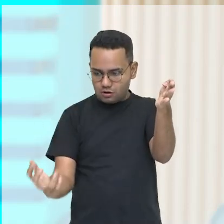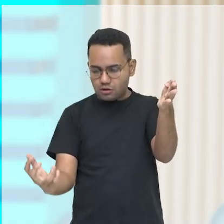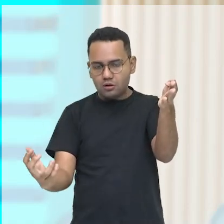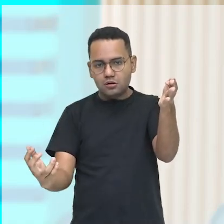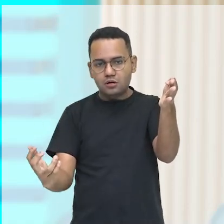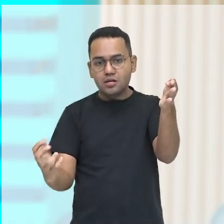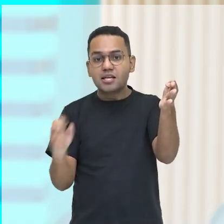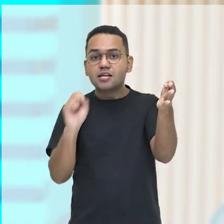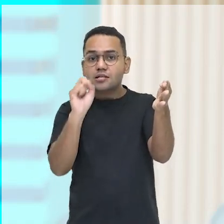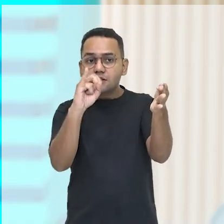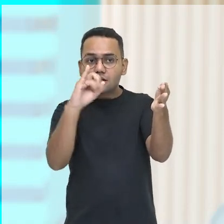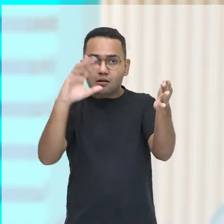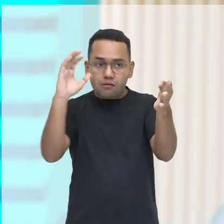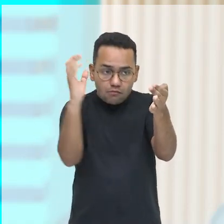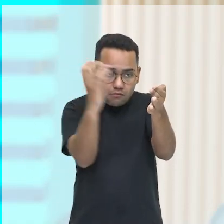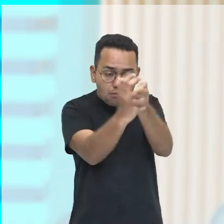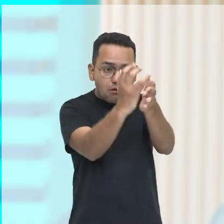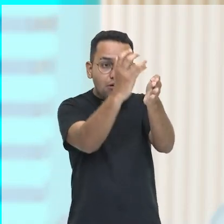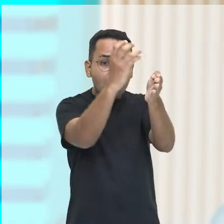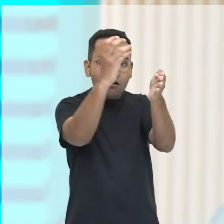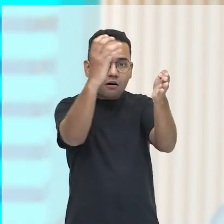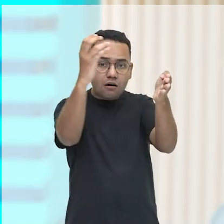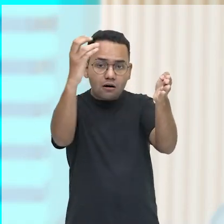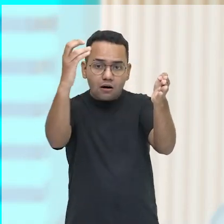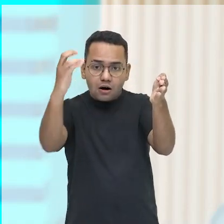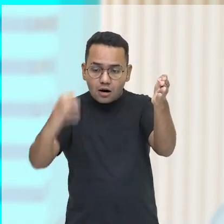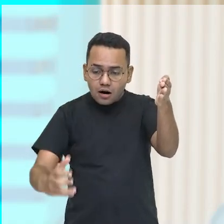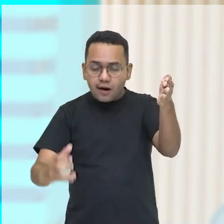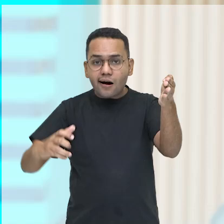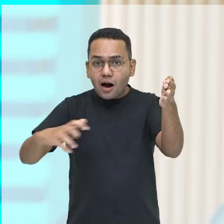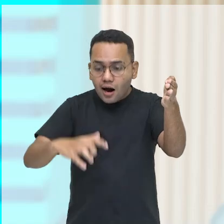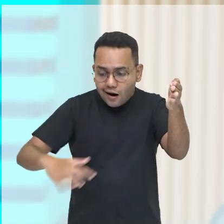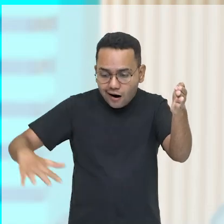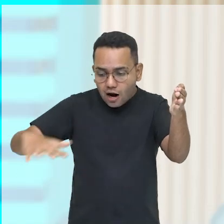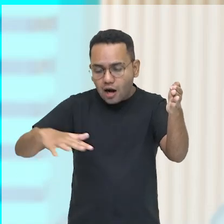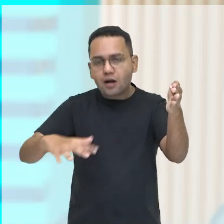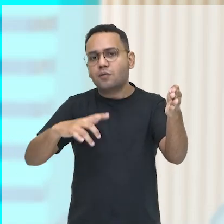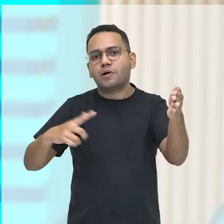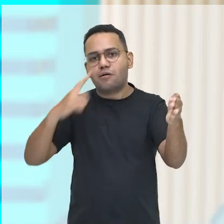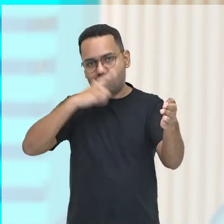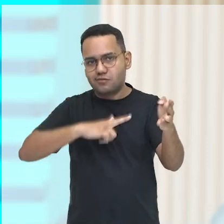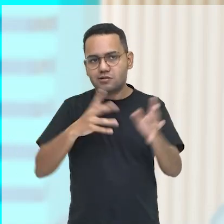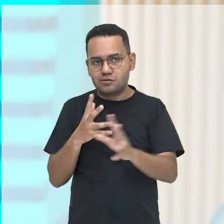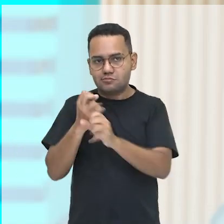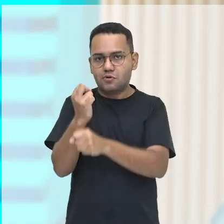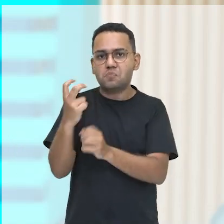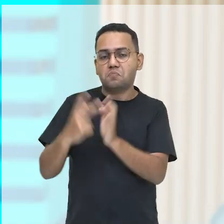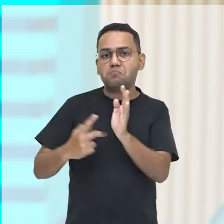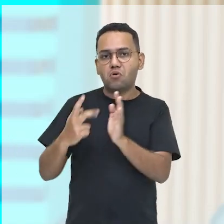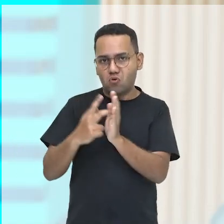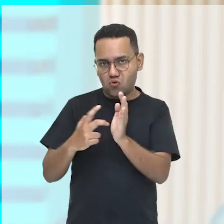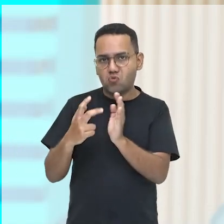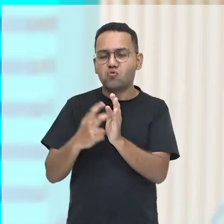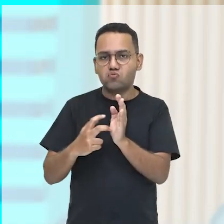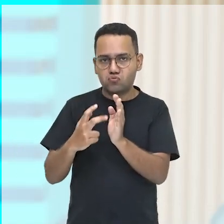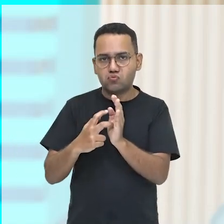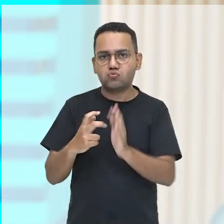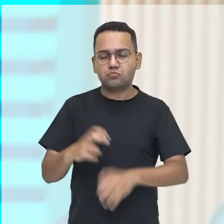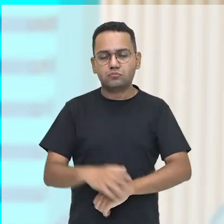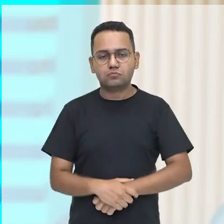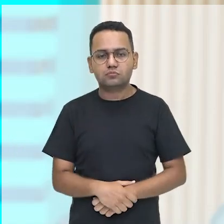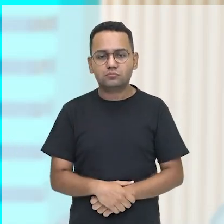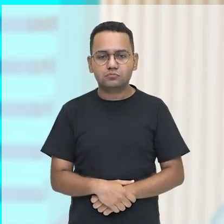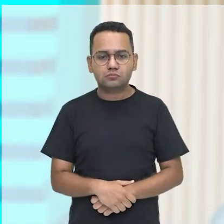Nesse movimento que ela volta, ela tem que cair no chão para poder fazer pontos para a equipe que está